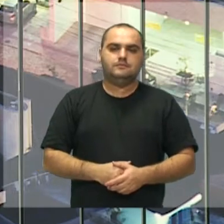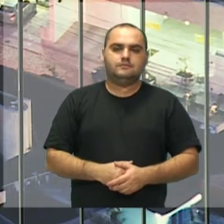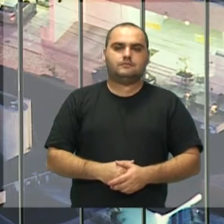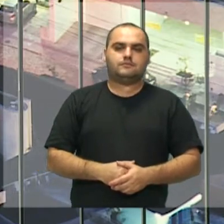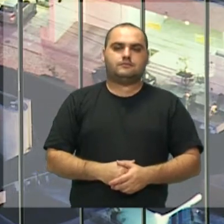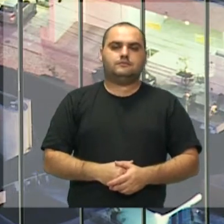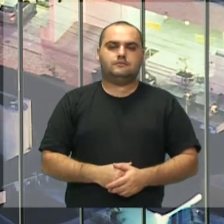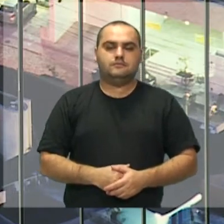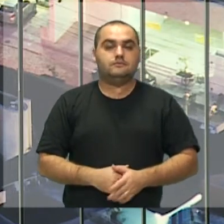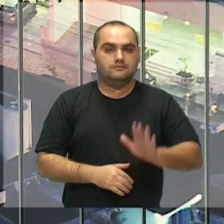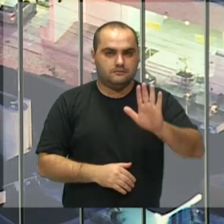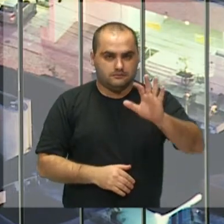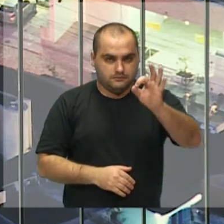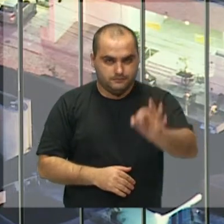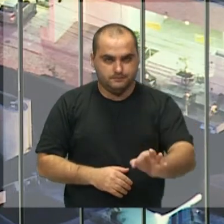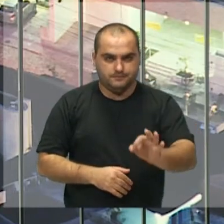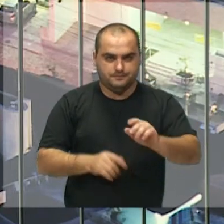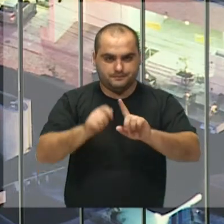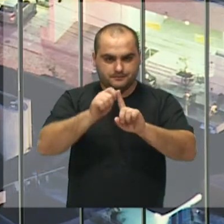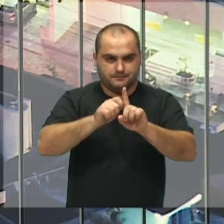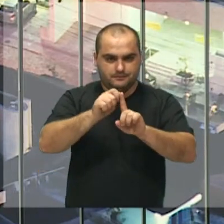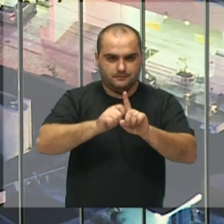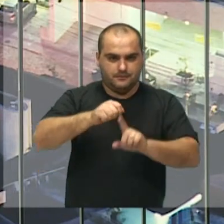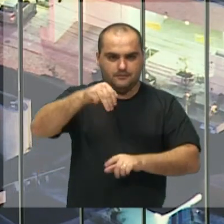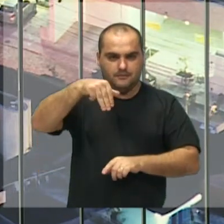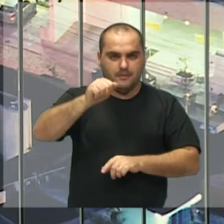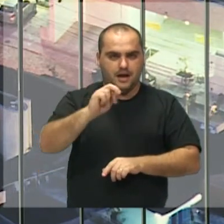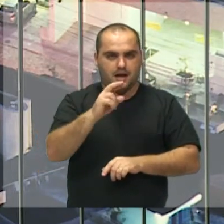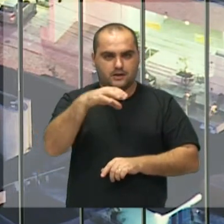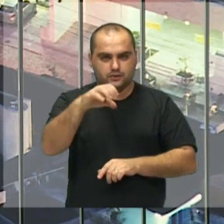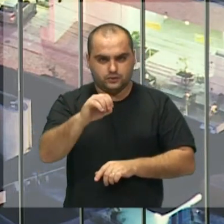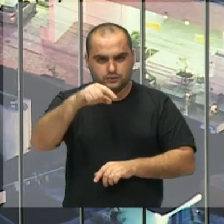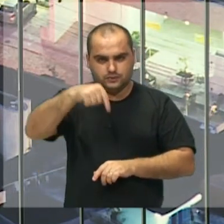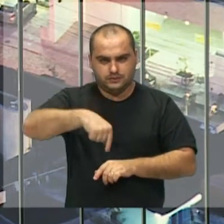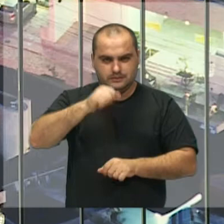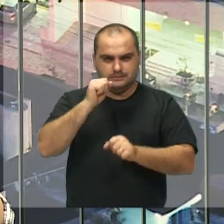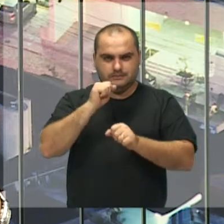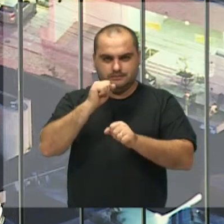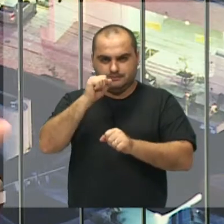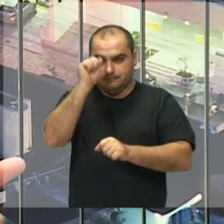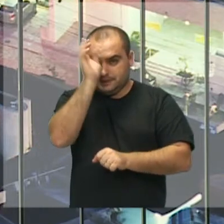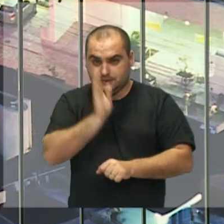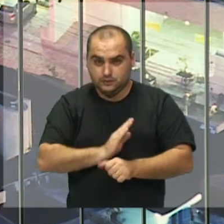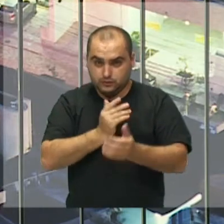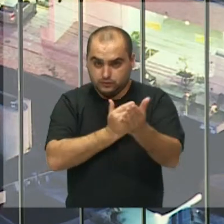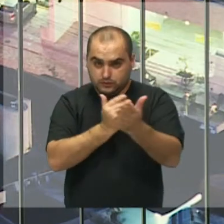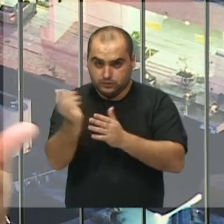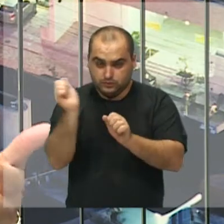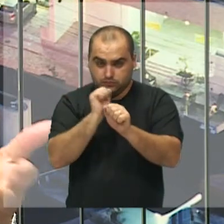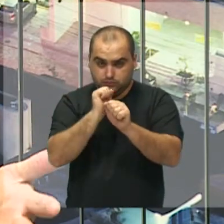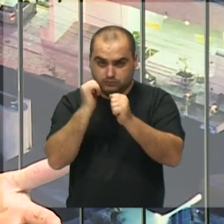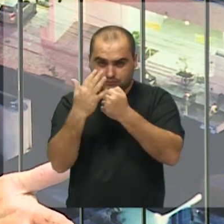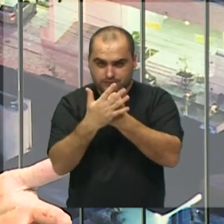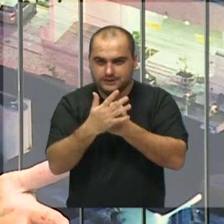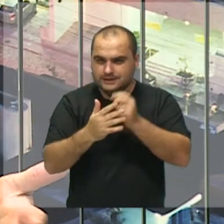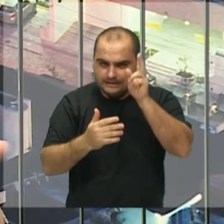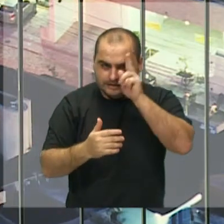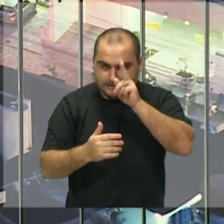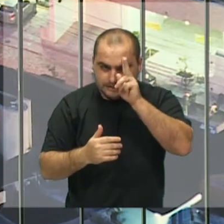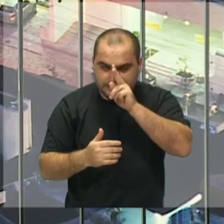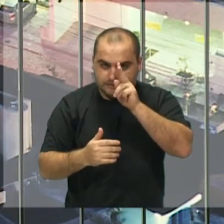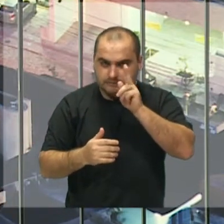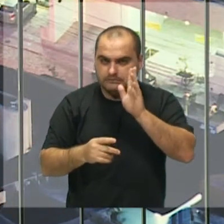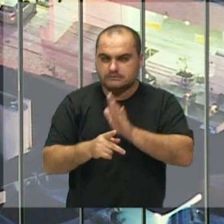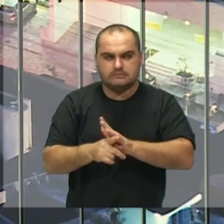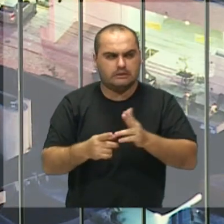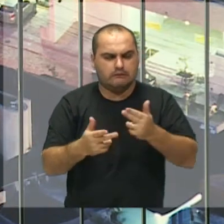que começou no mês de março aqui no Brasil, ali, porque daí começaram as medidas, né? Os dilemas em torno e as